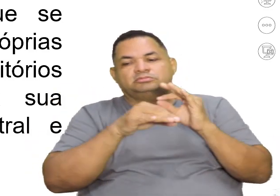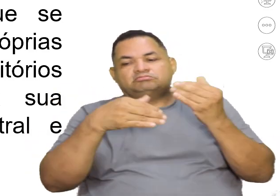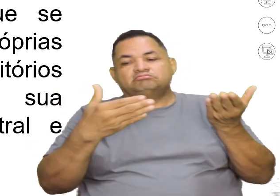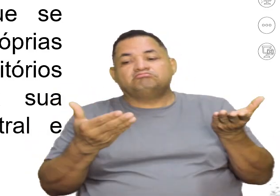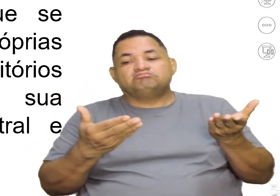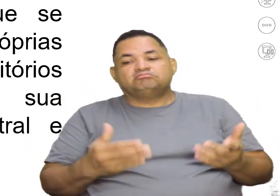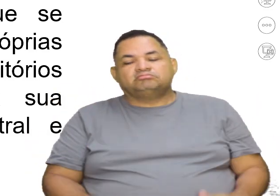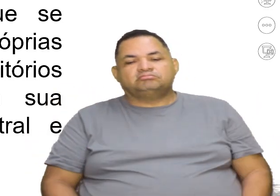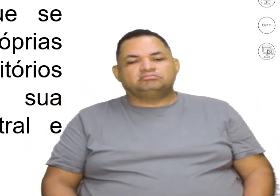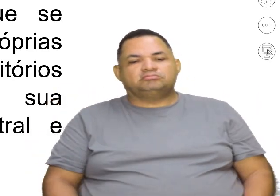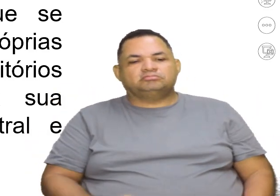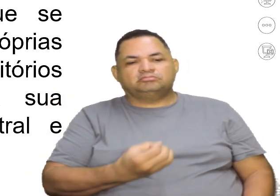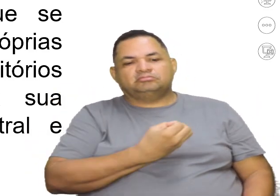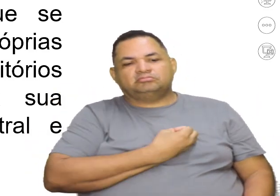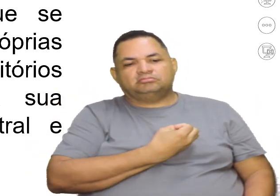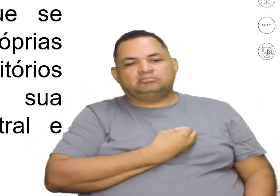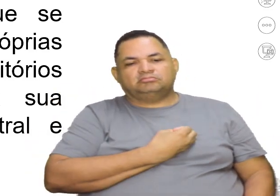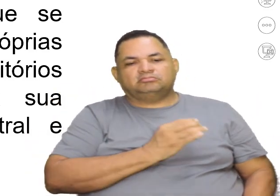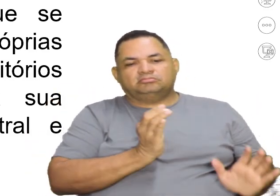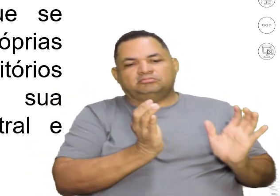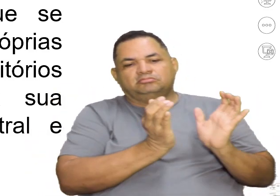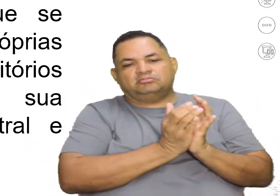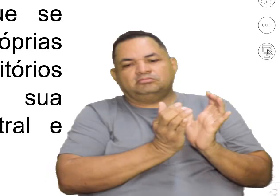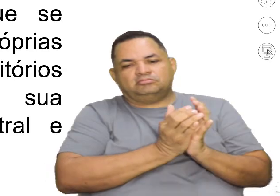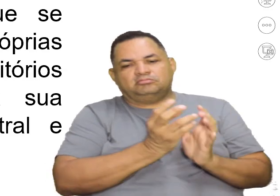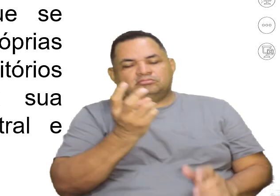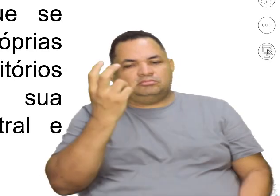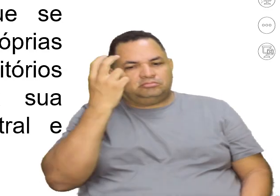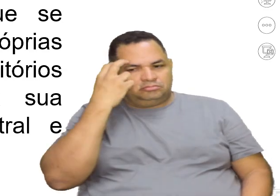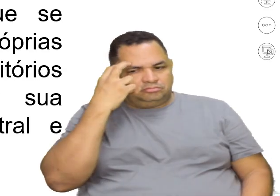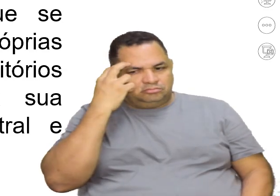conceito deles? 1. Eles são grupos